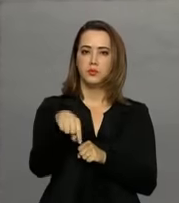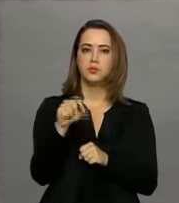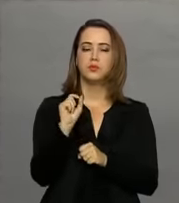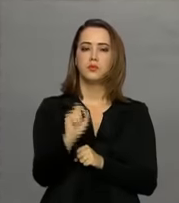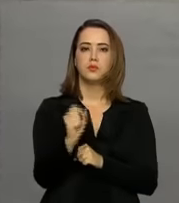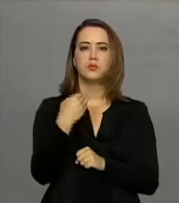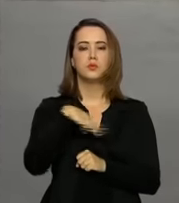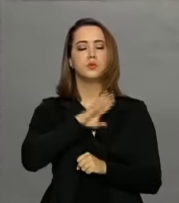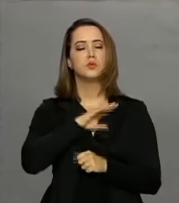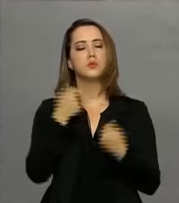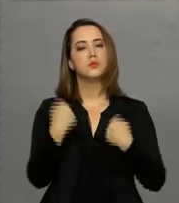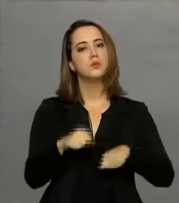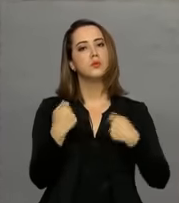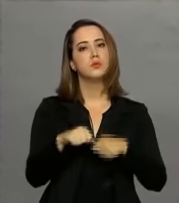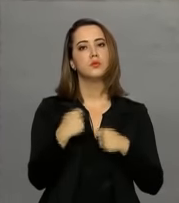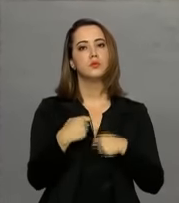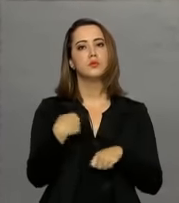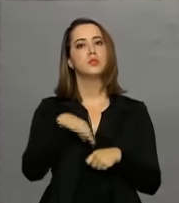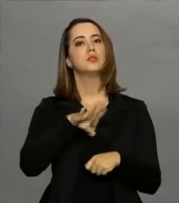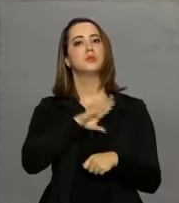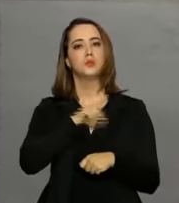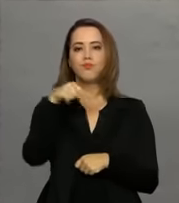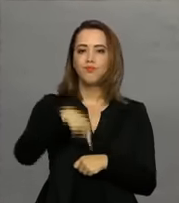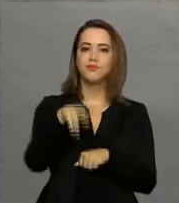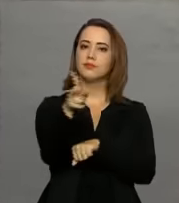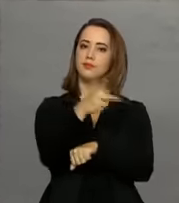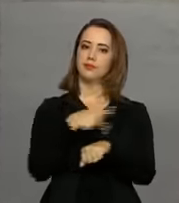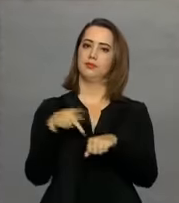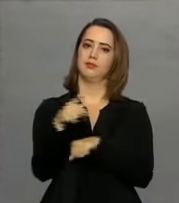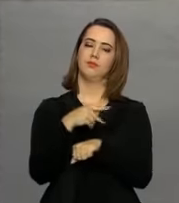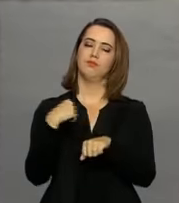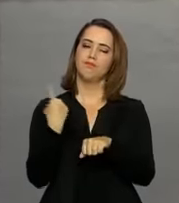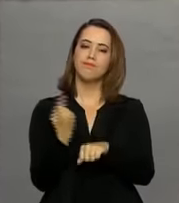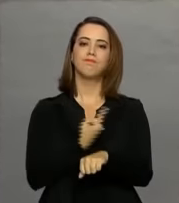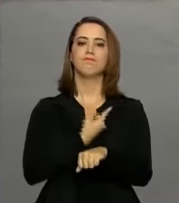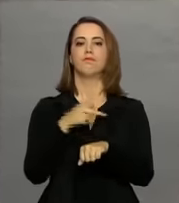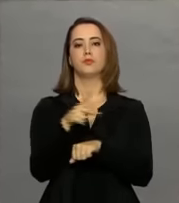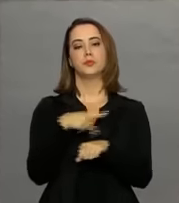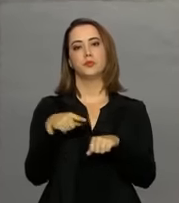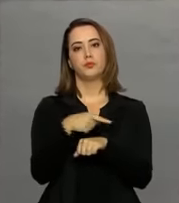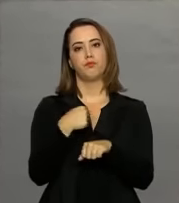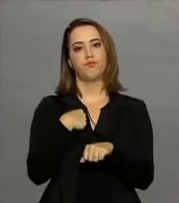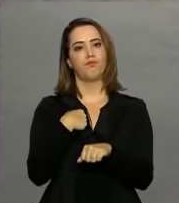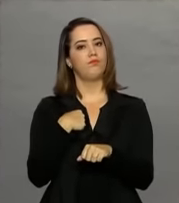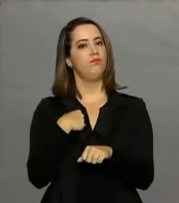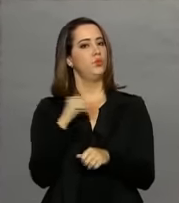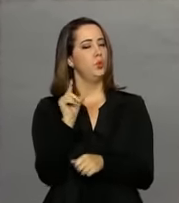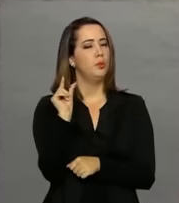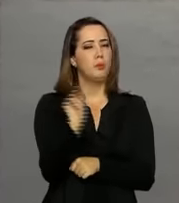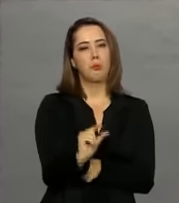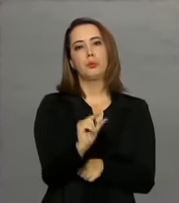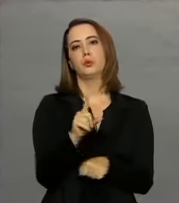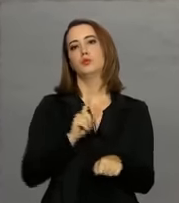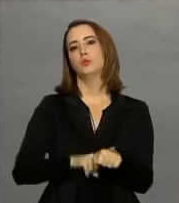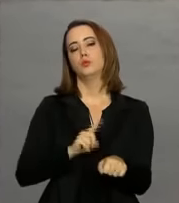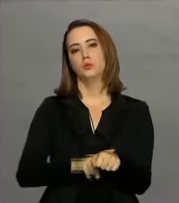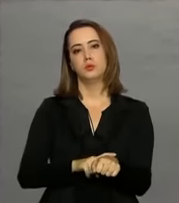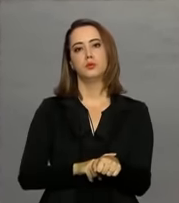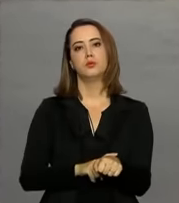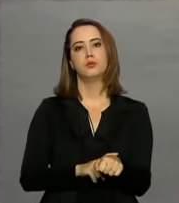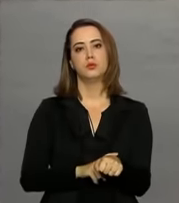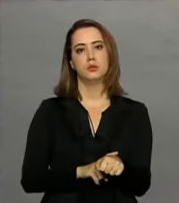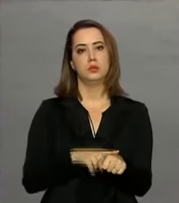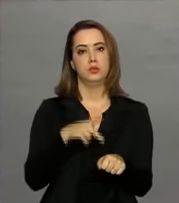nós estamos precisando no nosso país senhores sabem que eu estou há pouquíssimo tempo eu tomo a